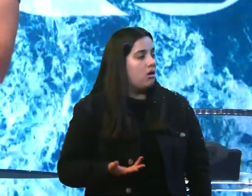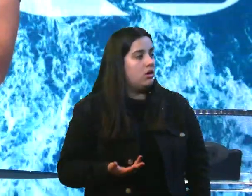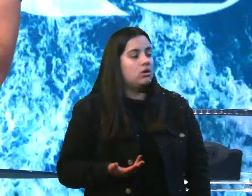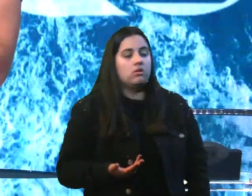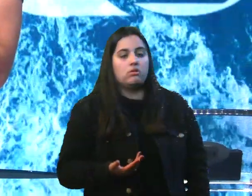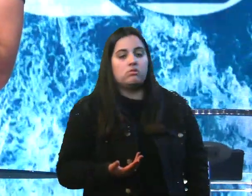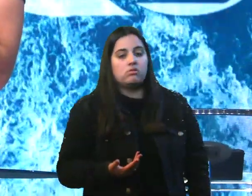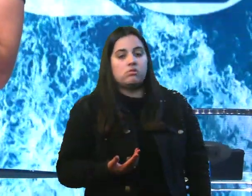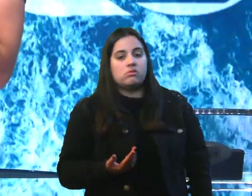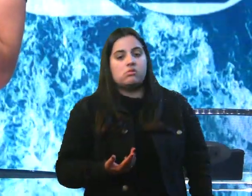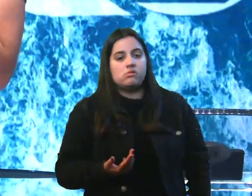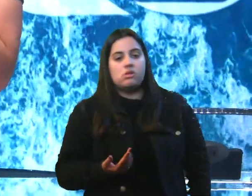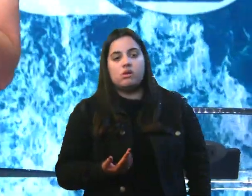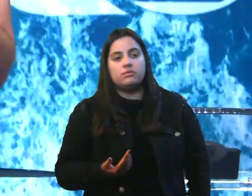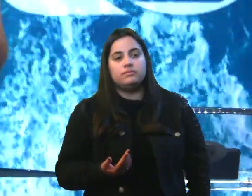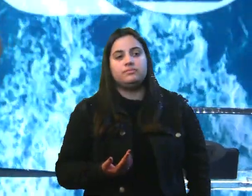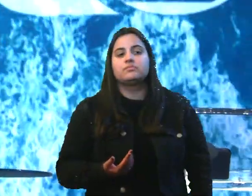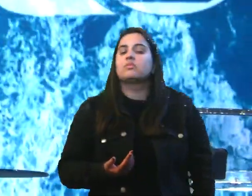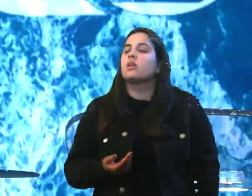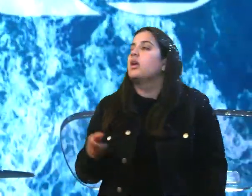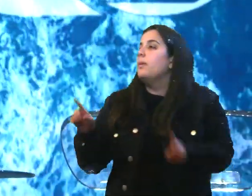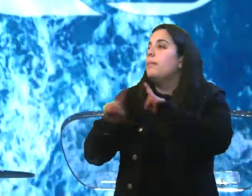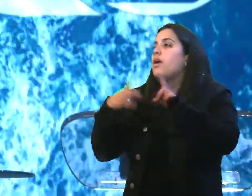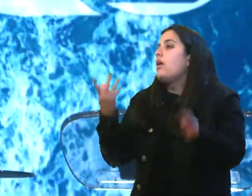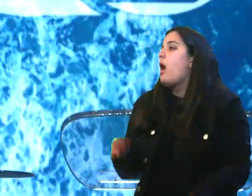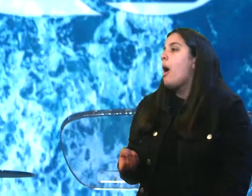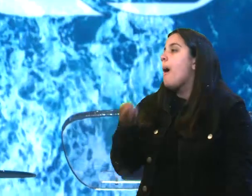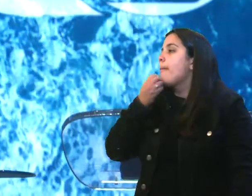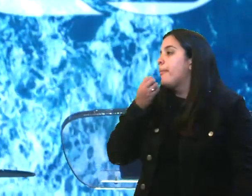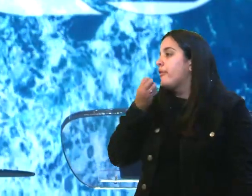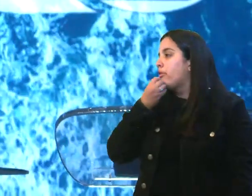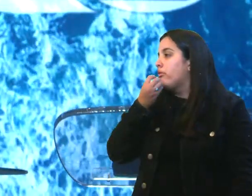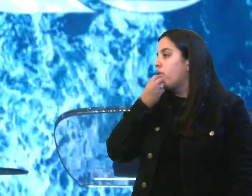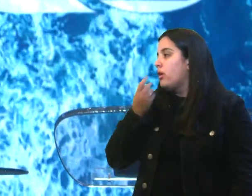dela. Ela falou assim, mas é lógico.